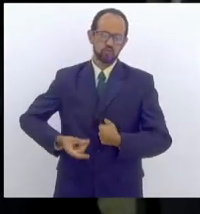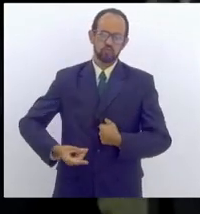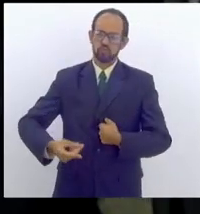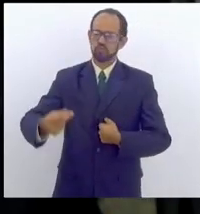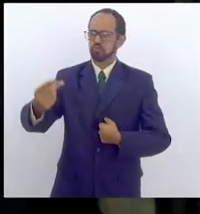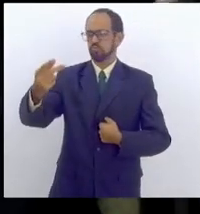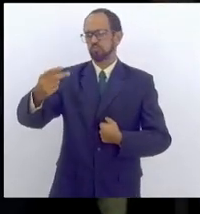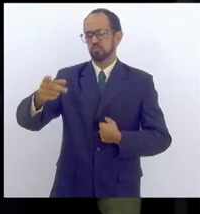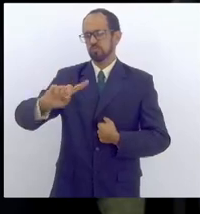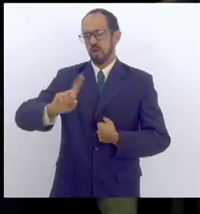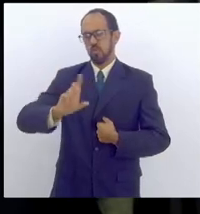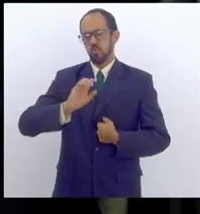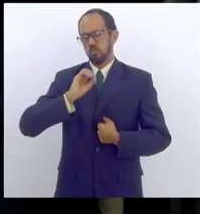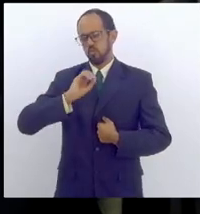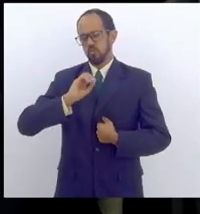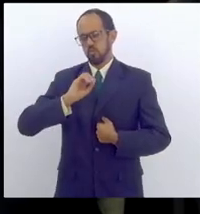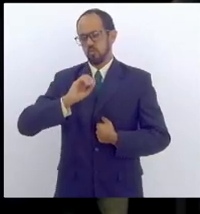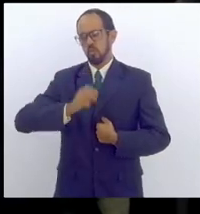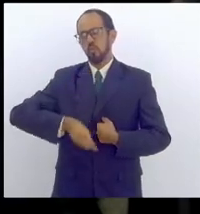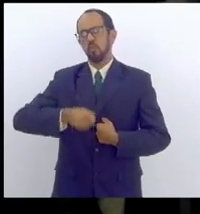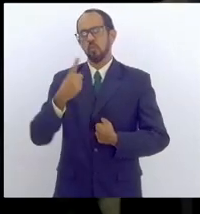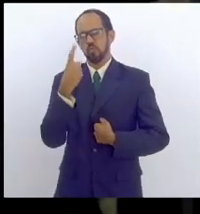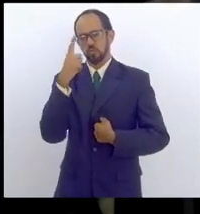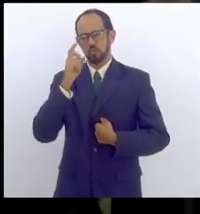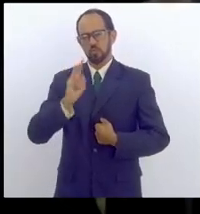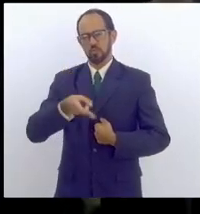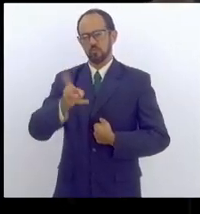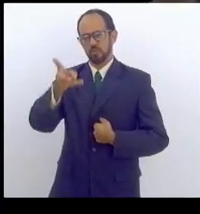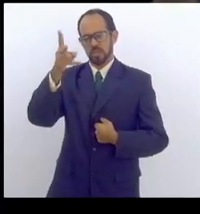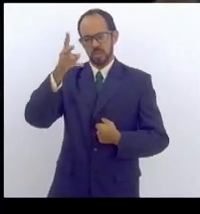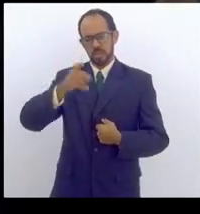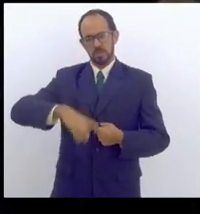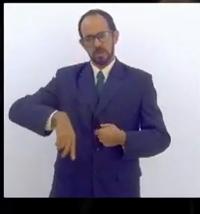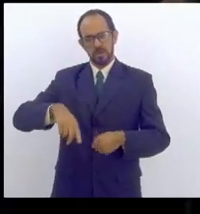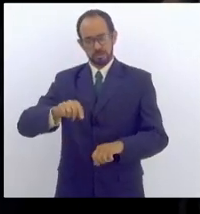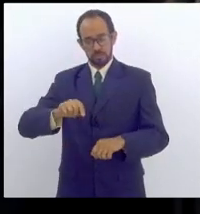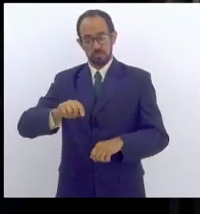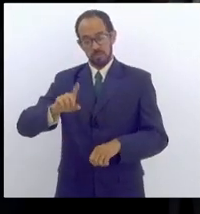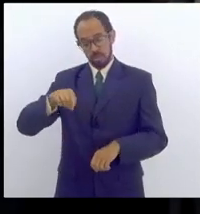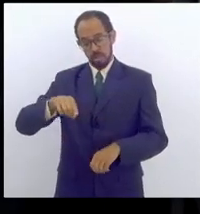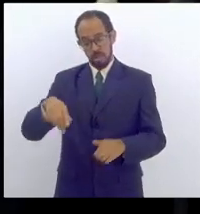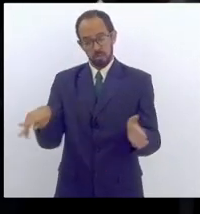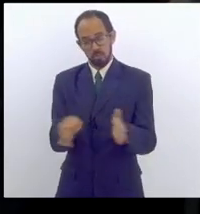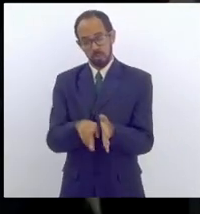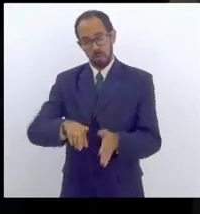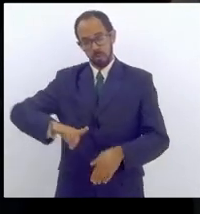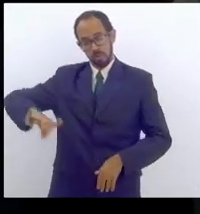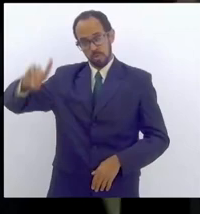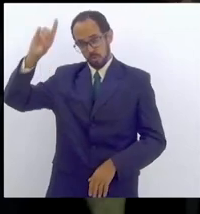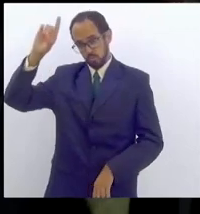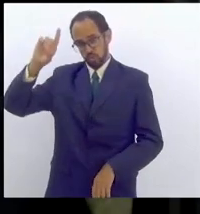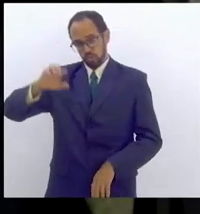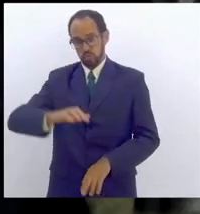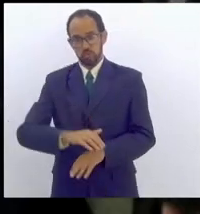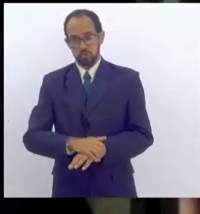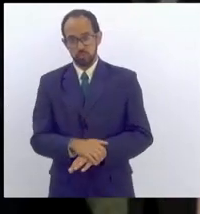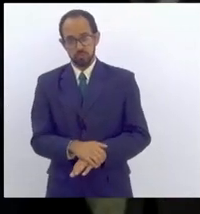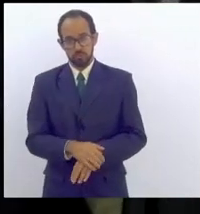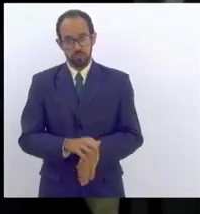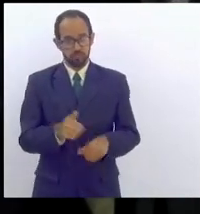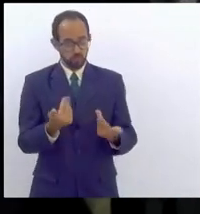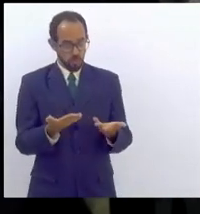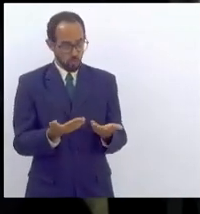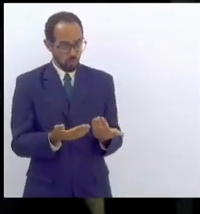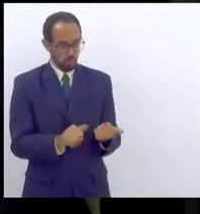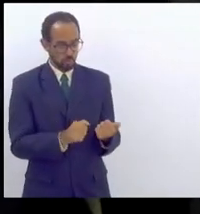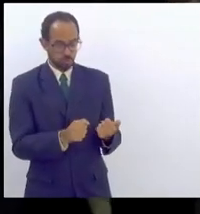único poder que se perpetua para sempre é o de Deus. E eu quero dizer que, seguindo a orientação do